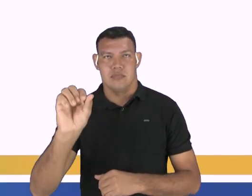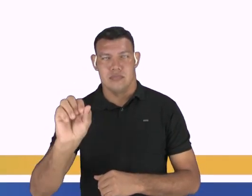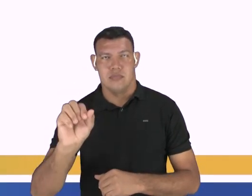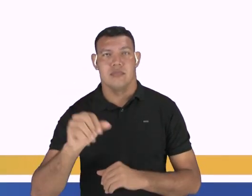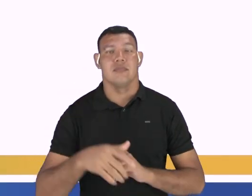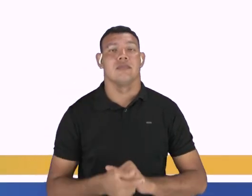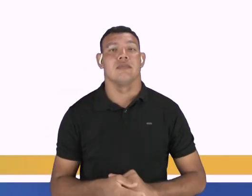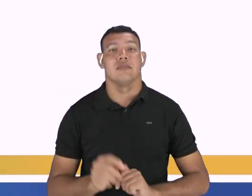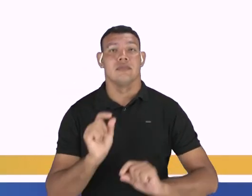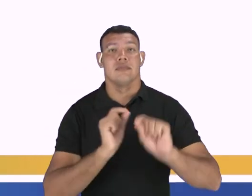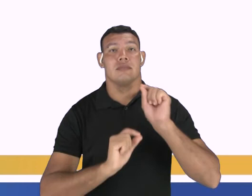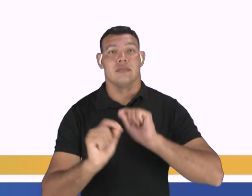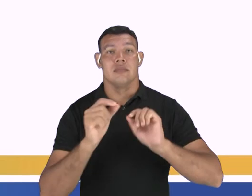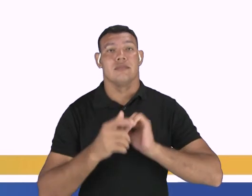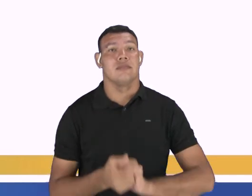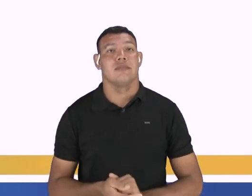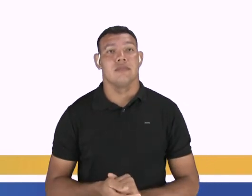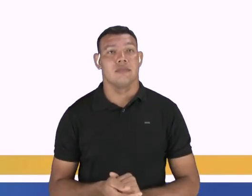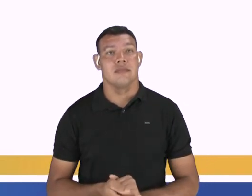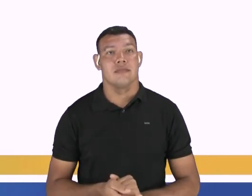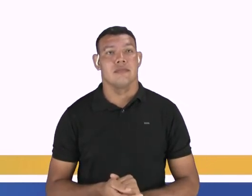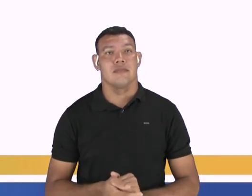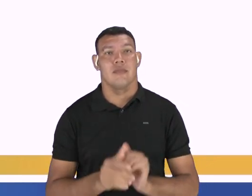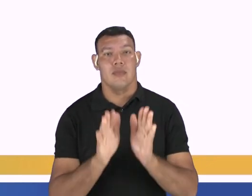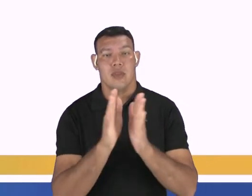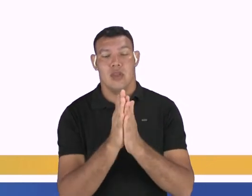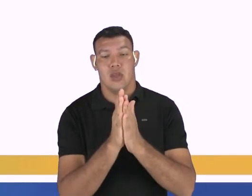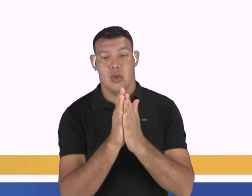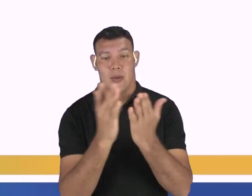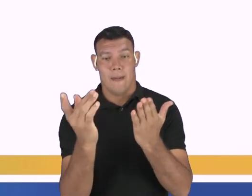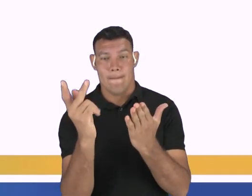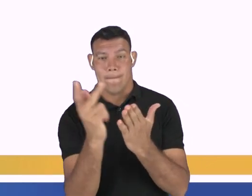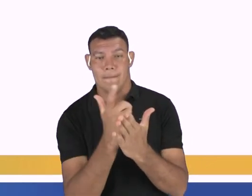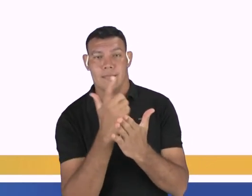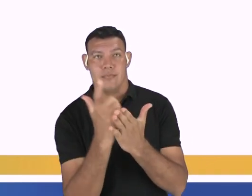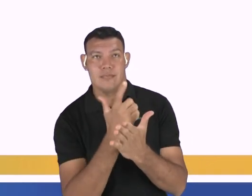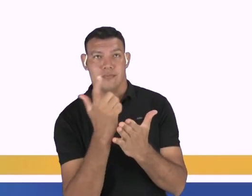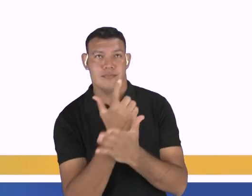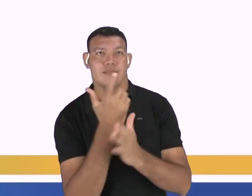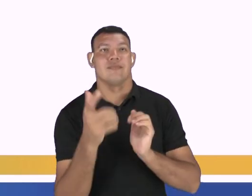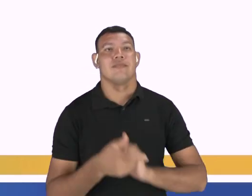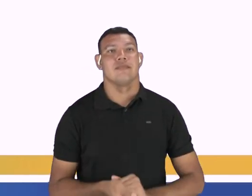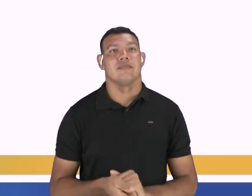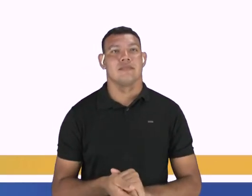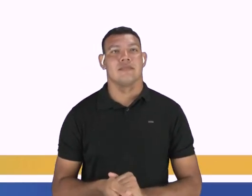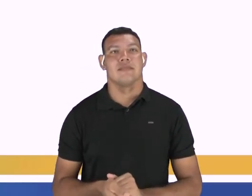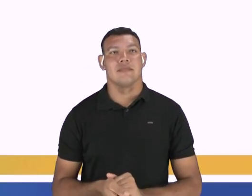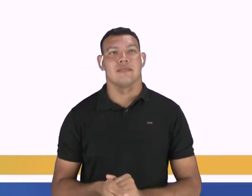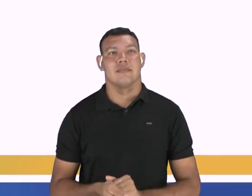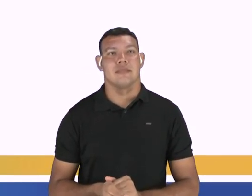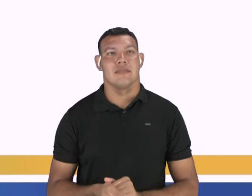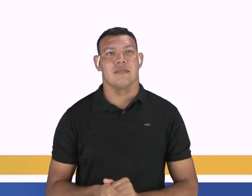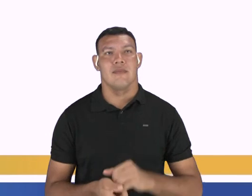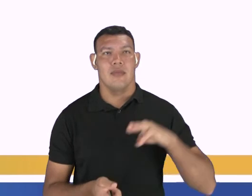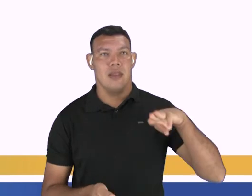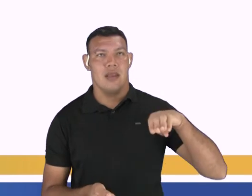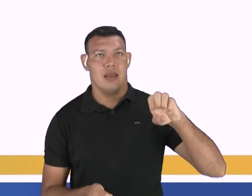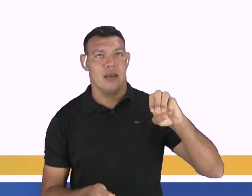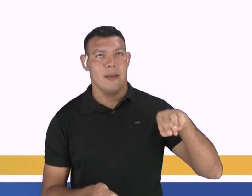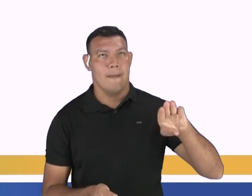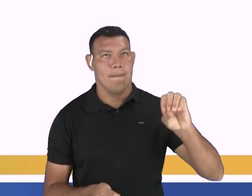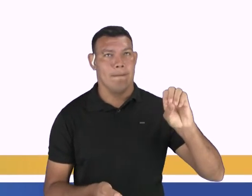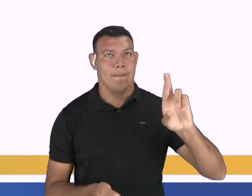do livro Memórias Desmortas de Brás Cubas, de Pedro Vieira, da